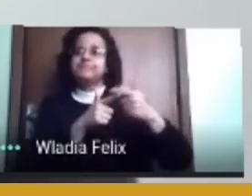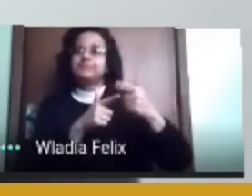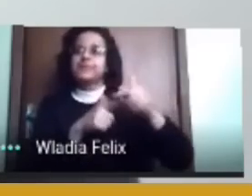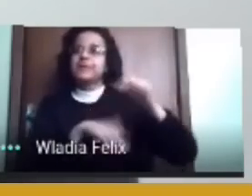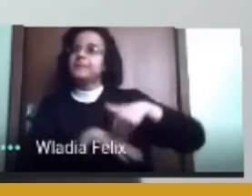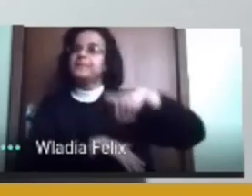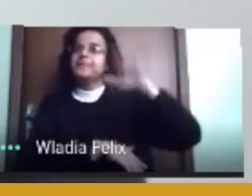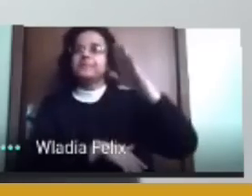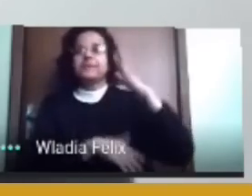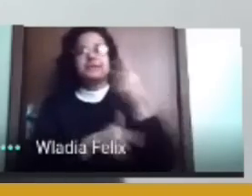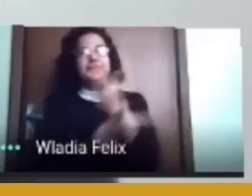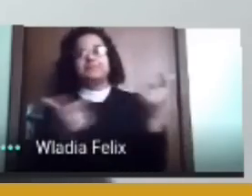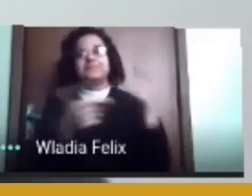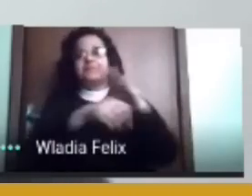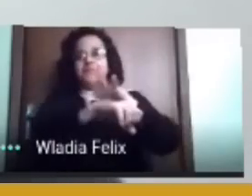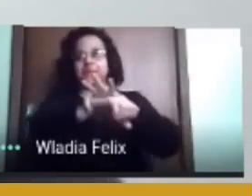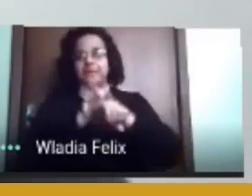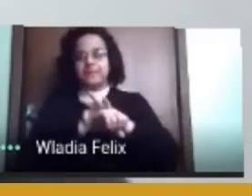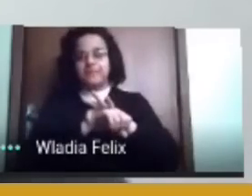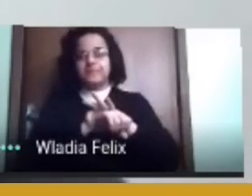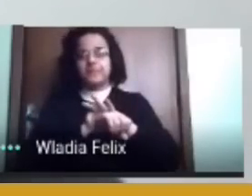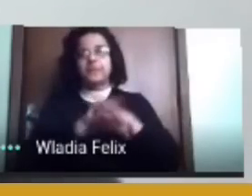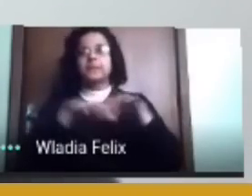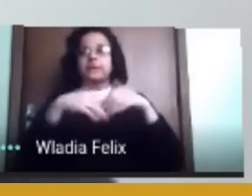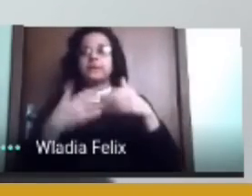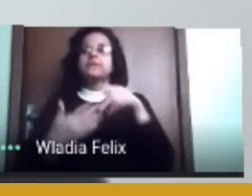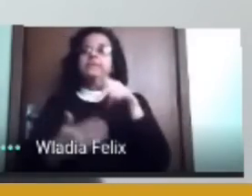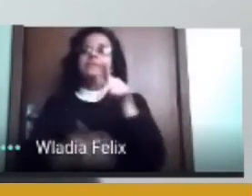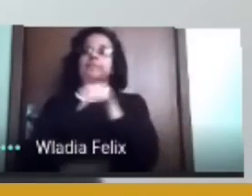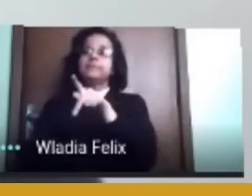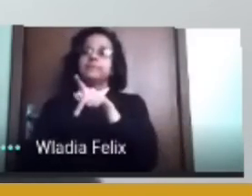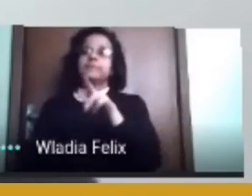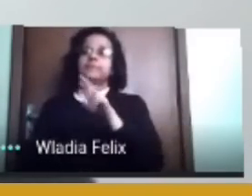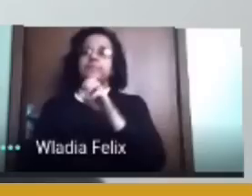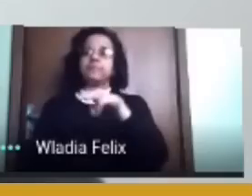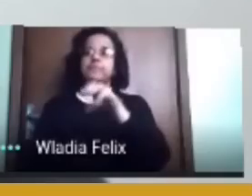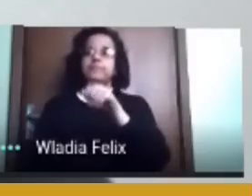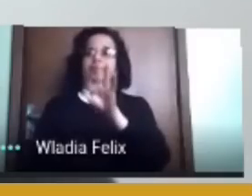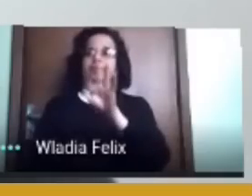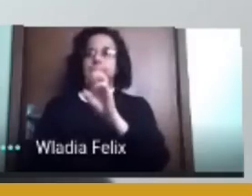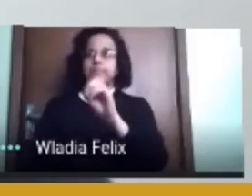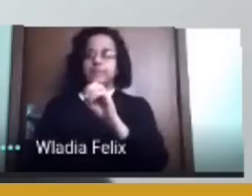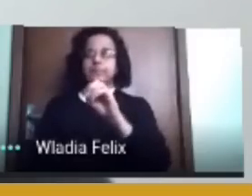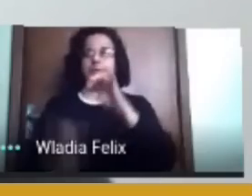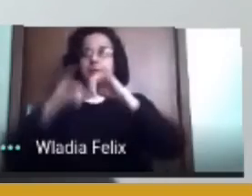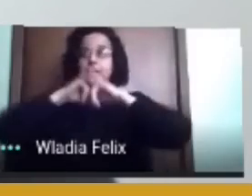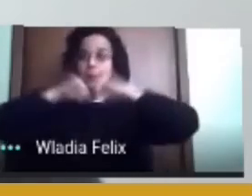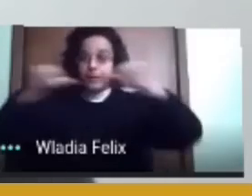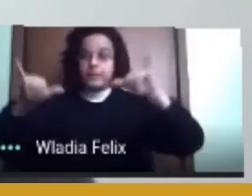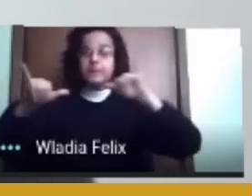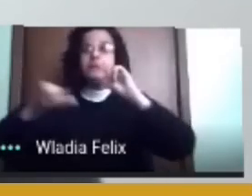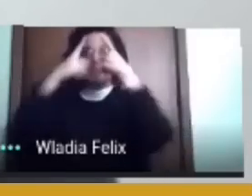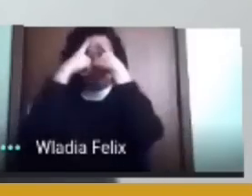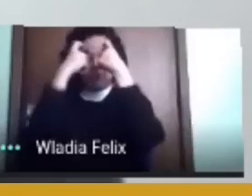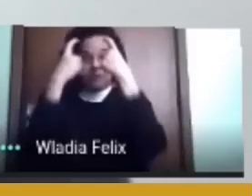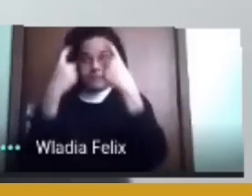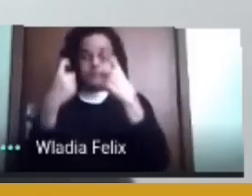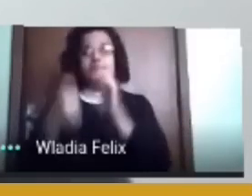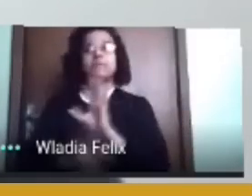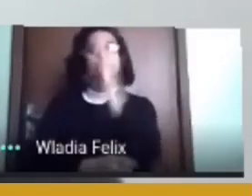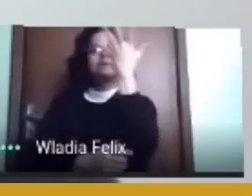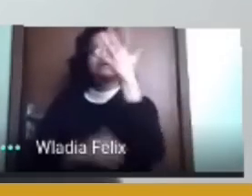na notícia que perto de 90% dos casos de violência sexual acontecem dentro de casa. De acordo com pesquisas recentes